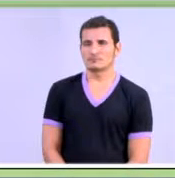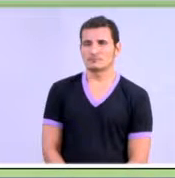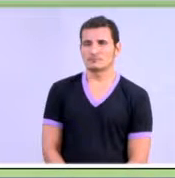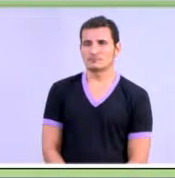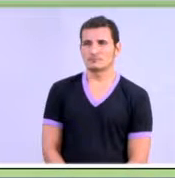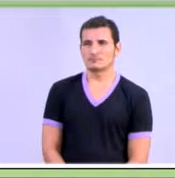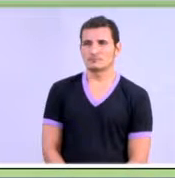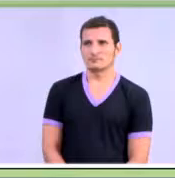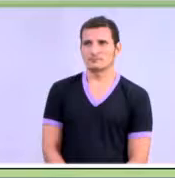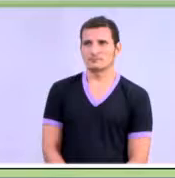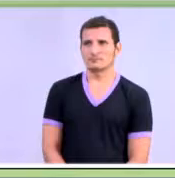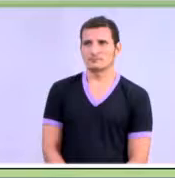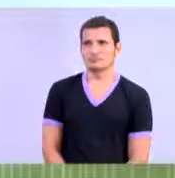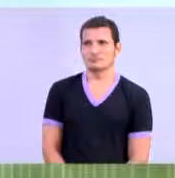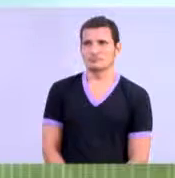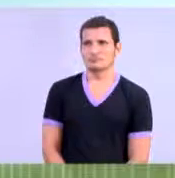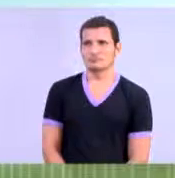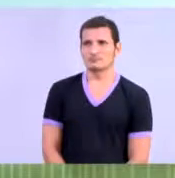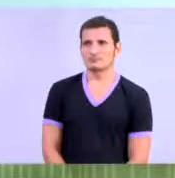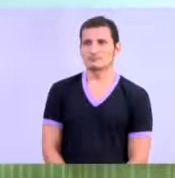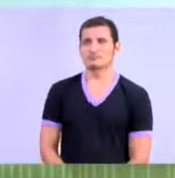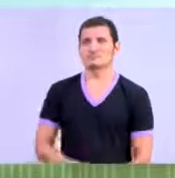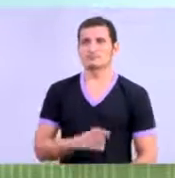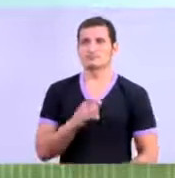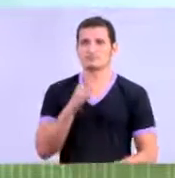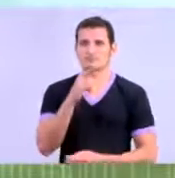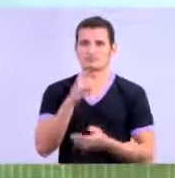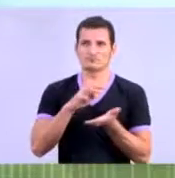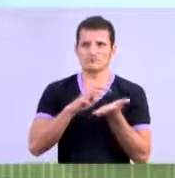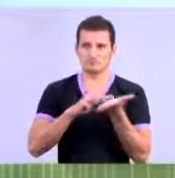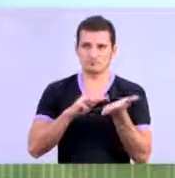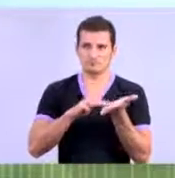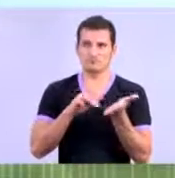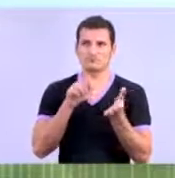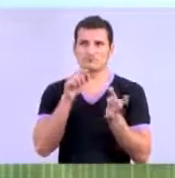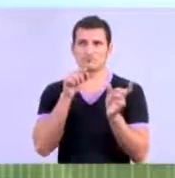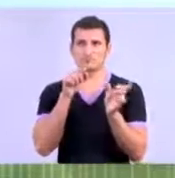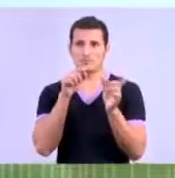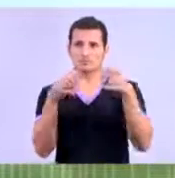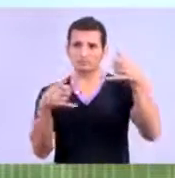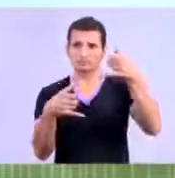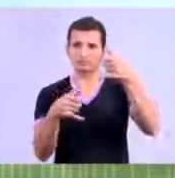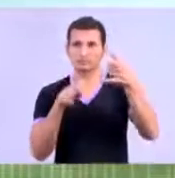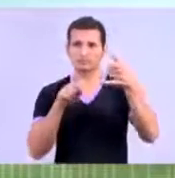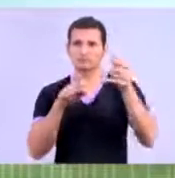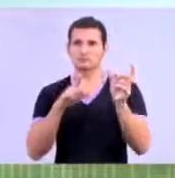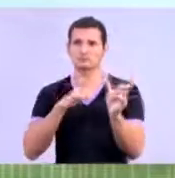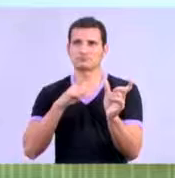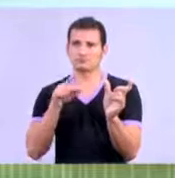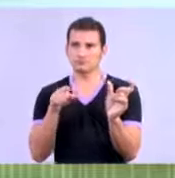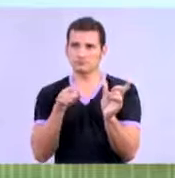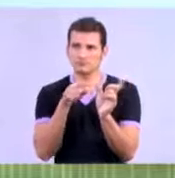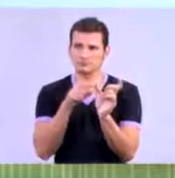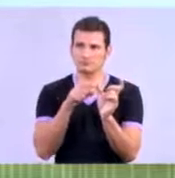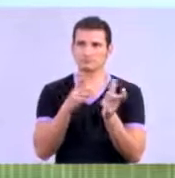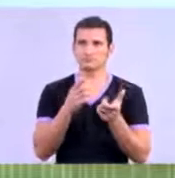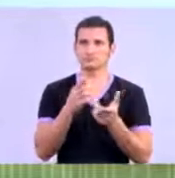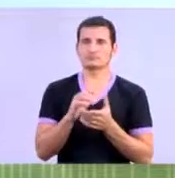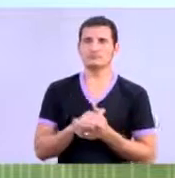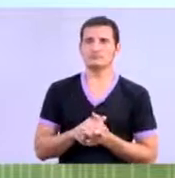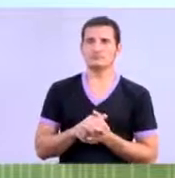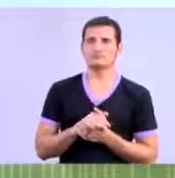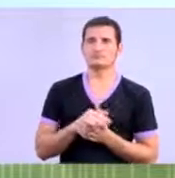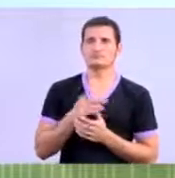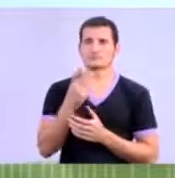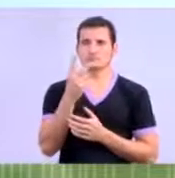aqui. Defino o método. Esse método tem um tipo de retorno. Na primeira linha, geralmente se o teu método é um